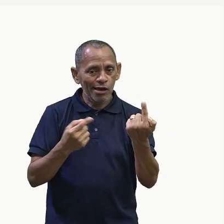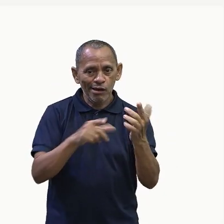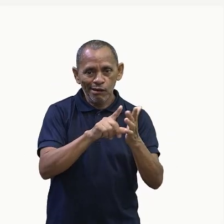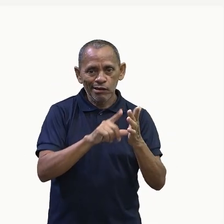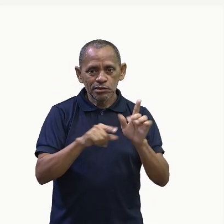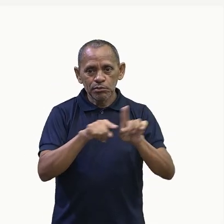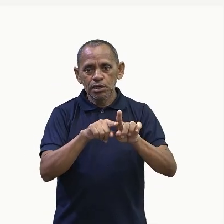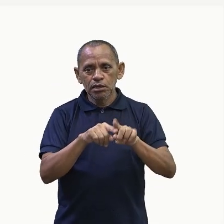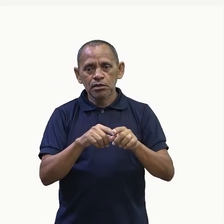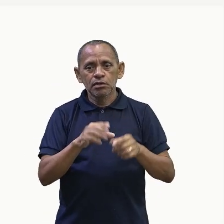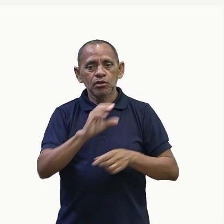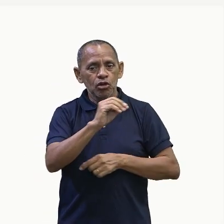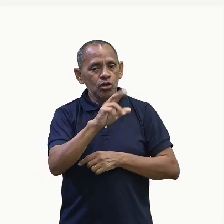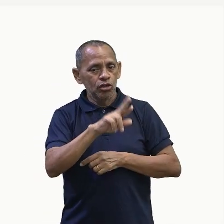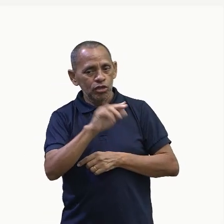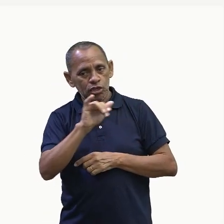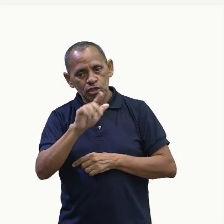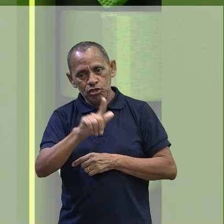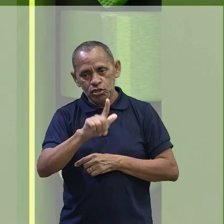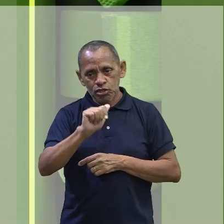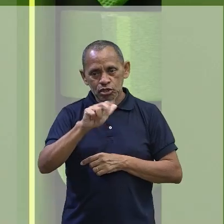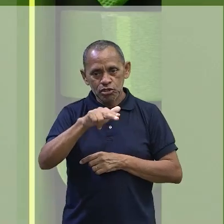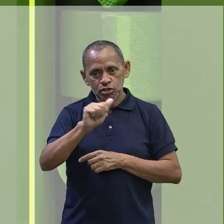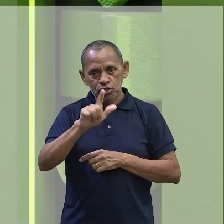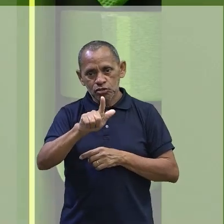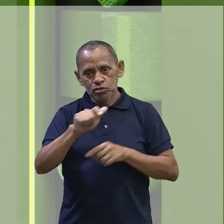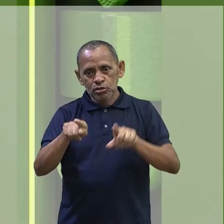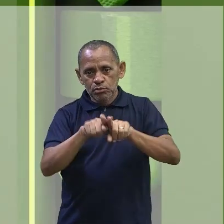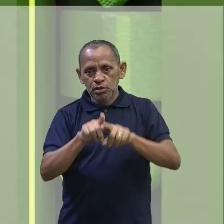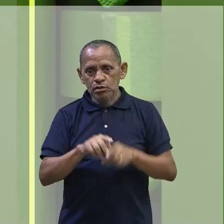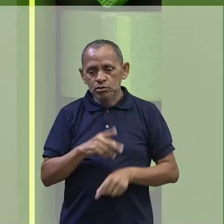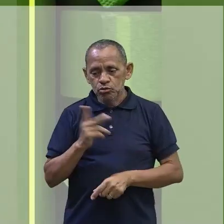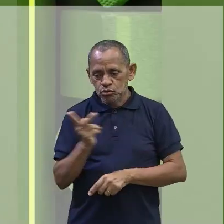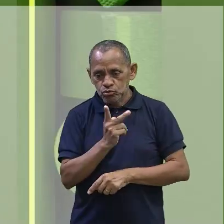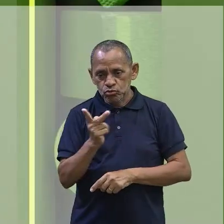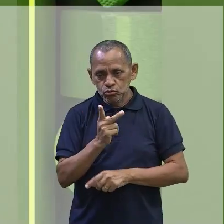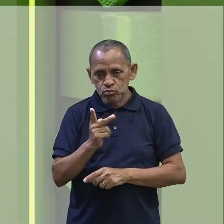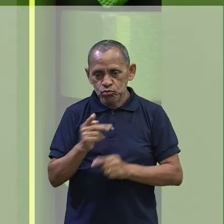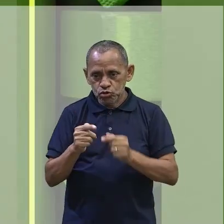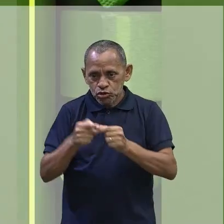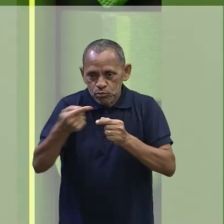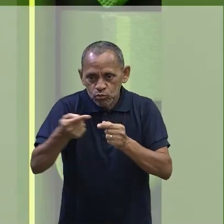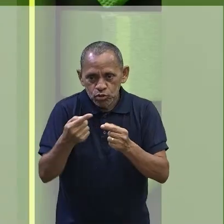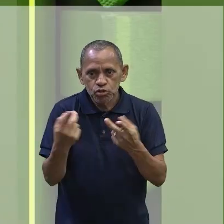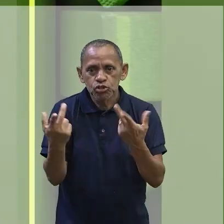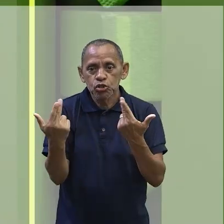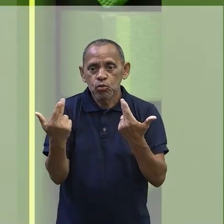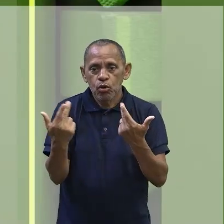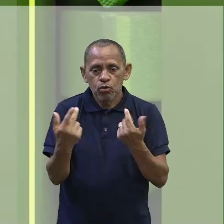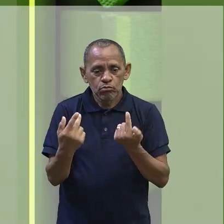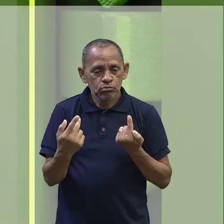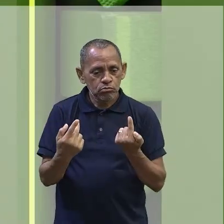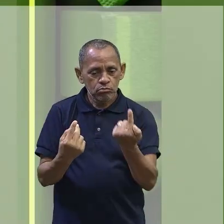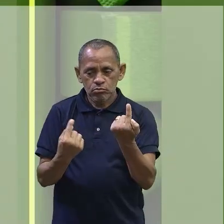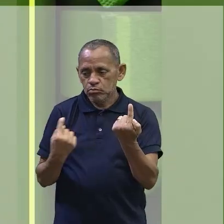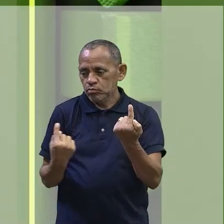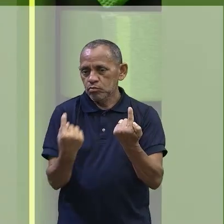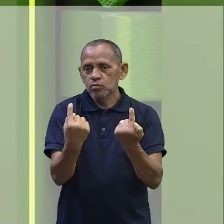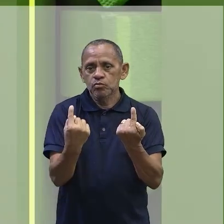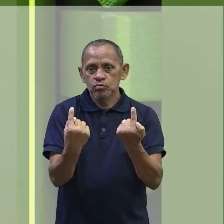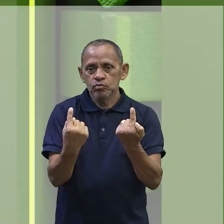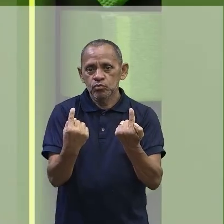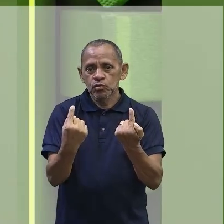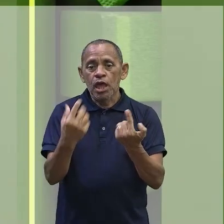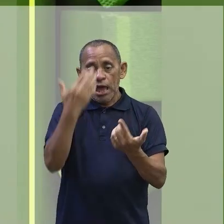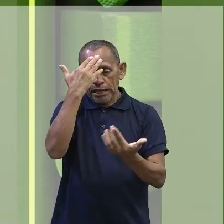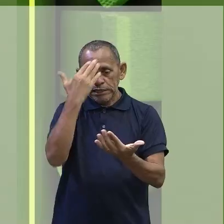desse processo, duas fitas de DNA iguais, para então considerar